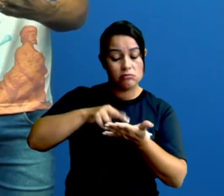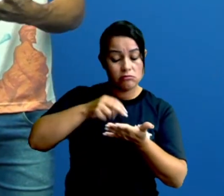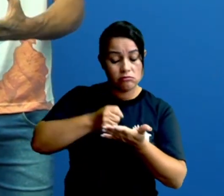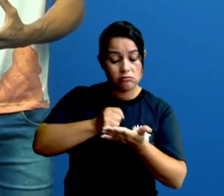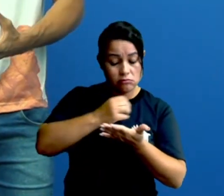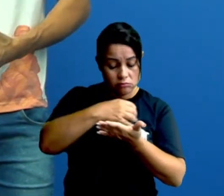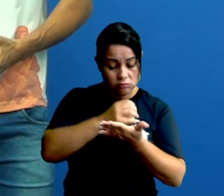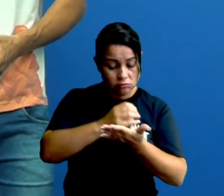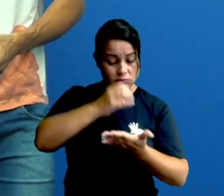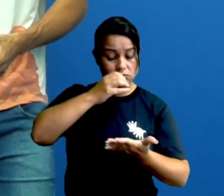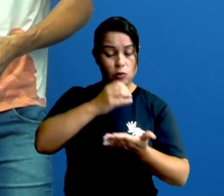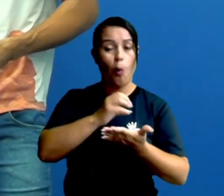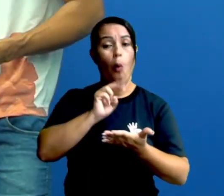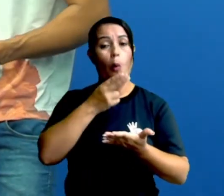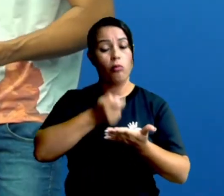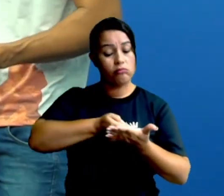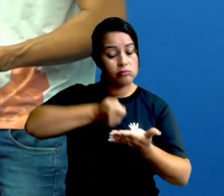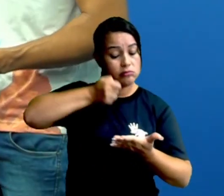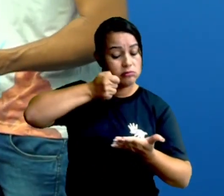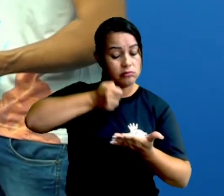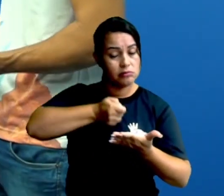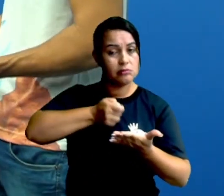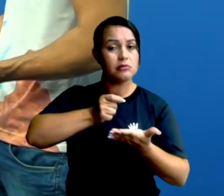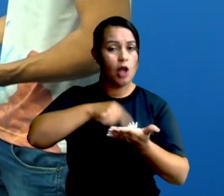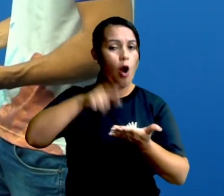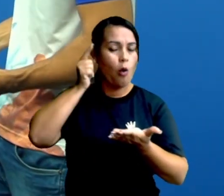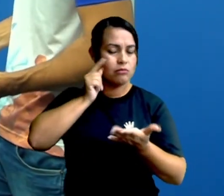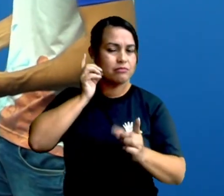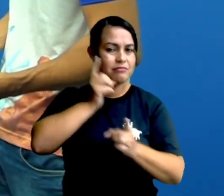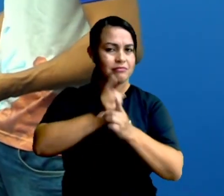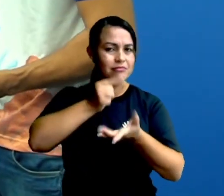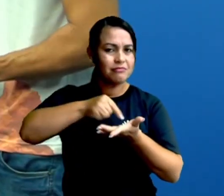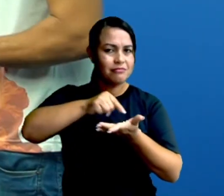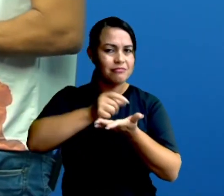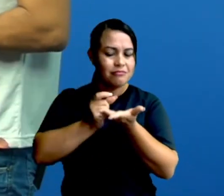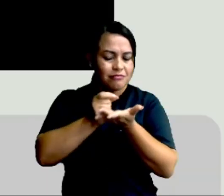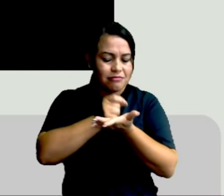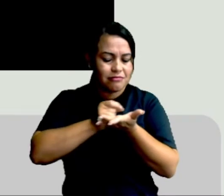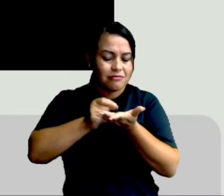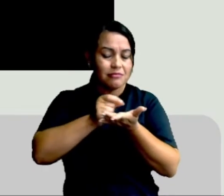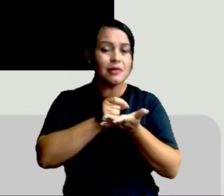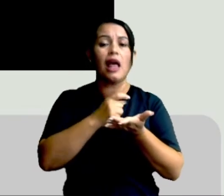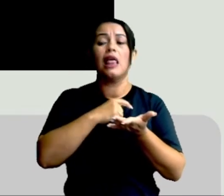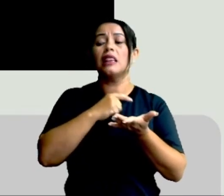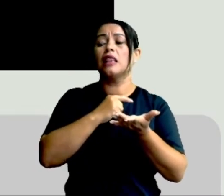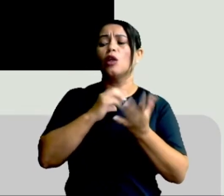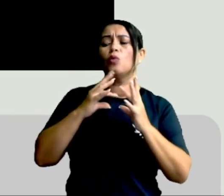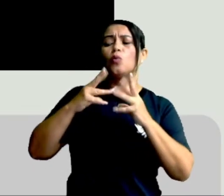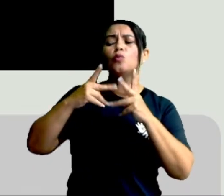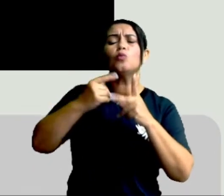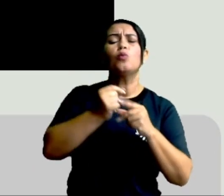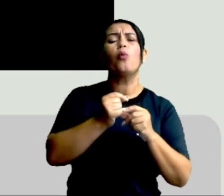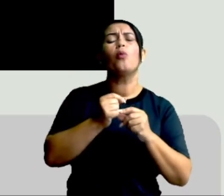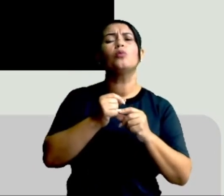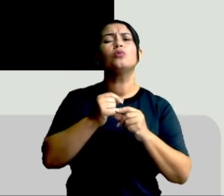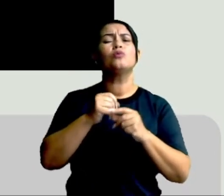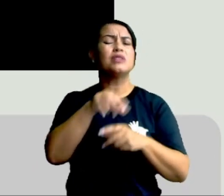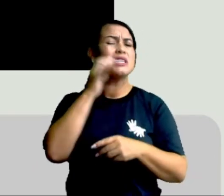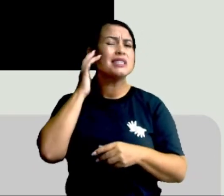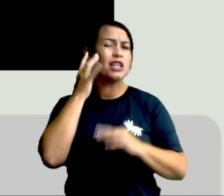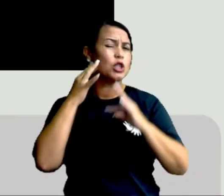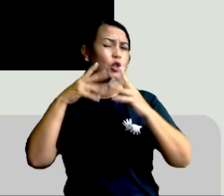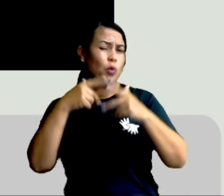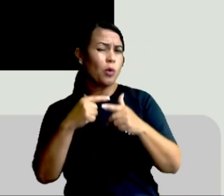aumento ali e a gente consiga visualizar aquele organismo, tá certo? Todos os micro-organismos causam